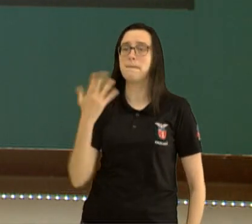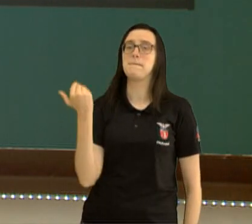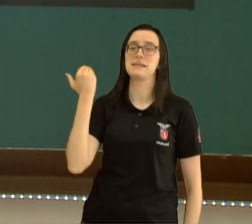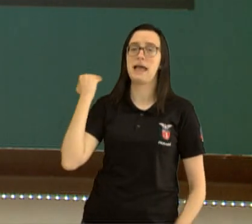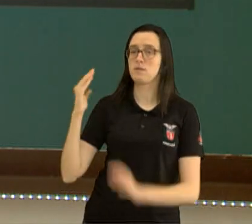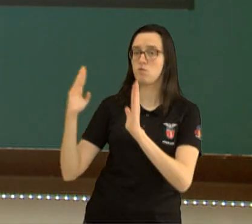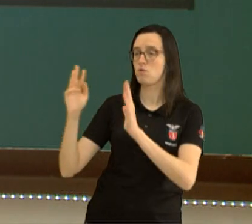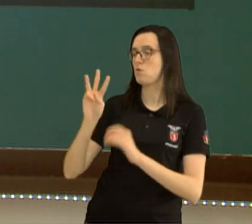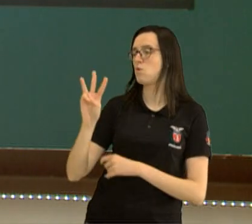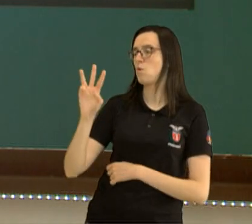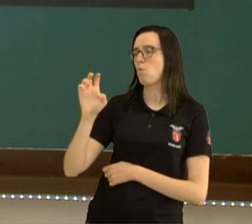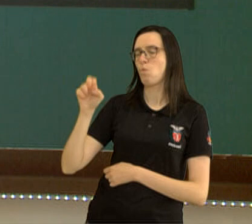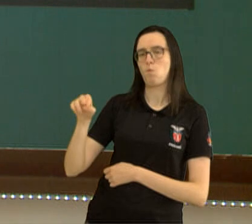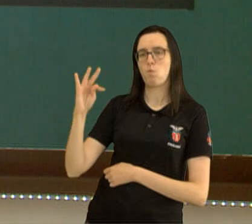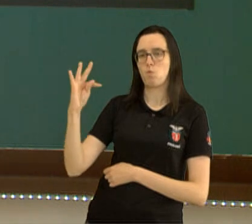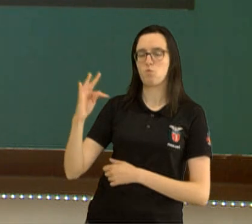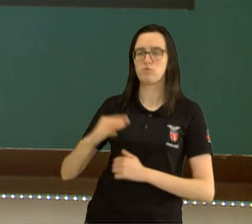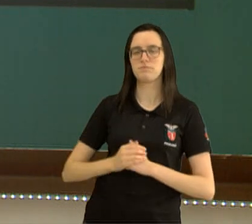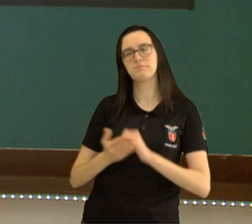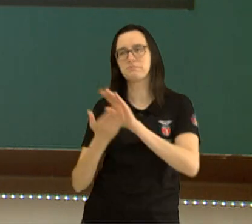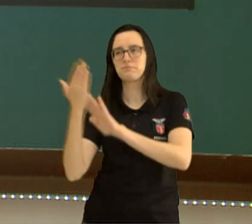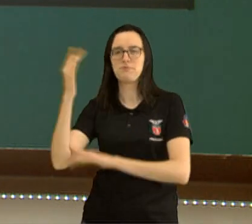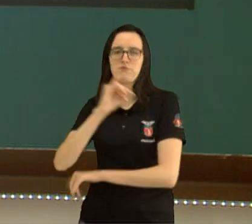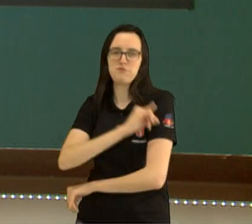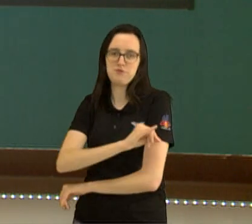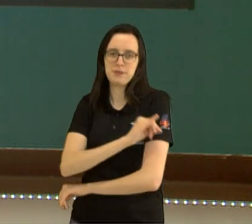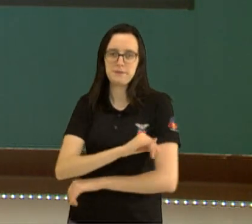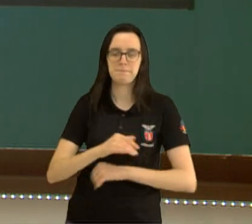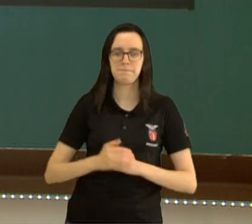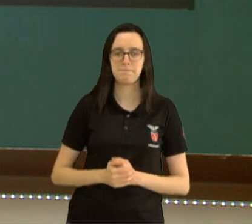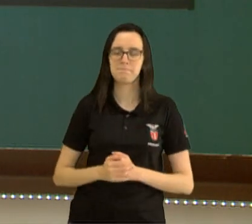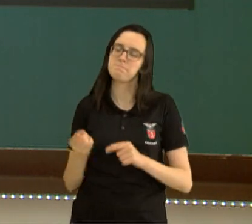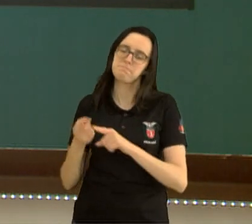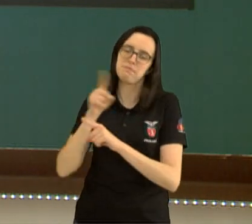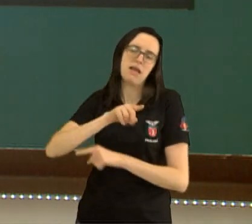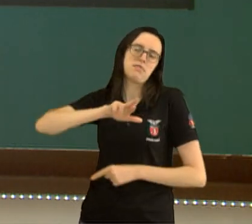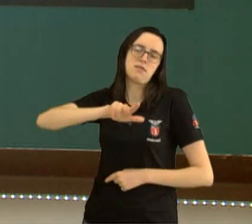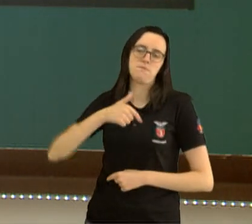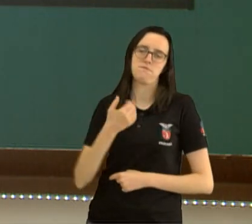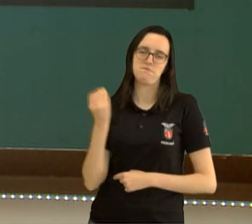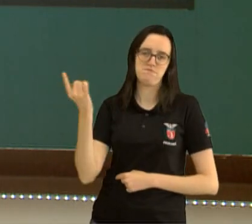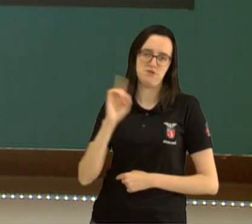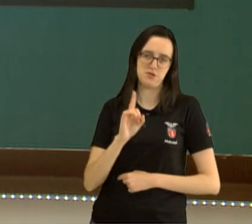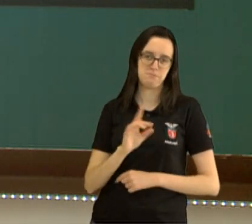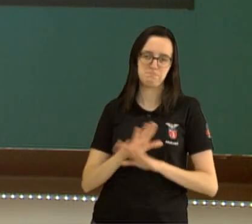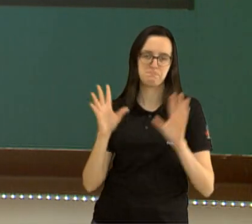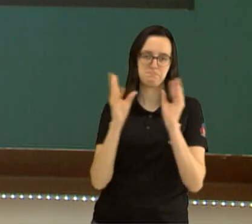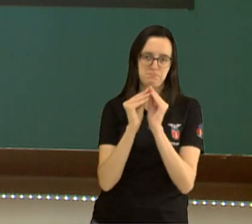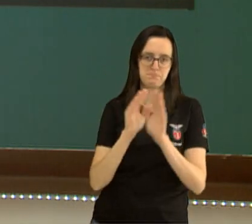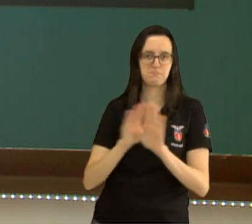I went to Rio de Janeiro. E no, I didn't, se for a resposta negativa, ok?